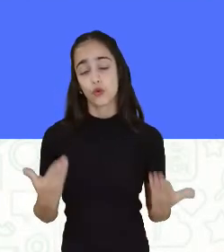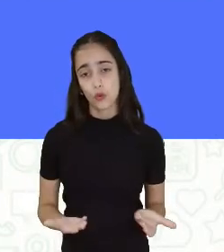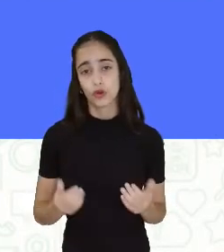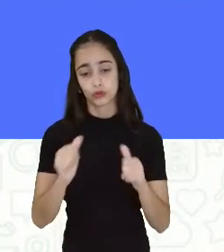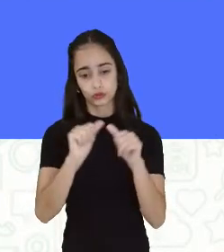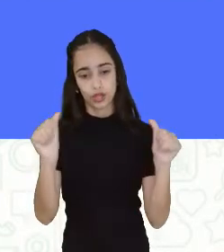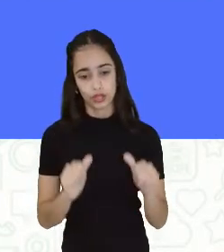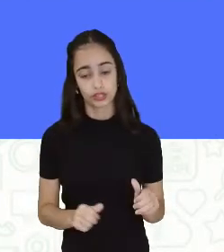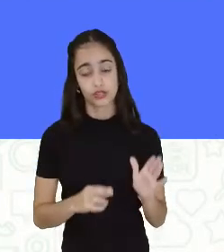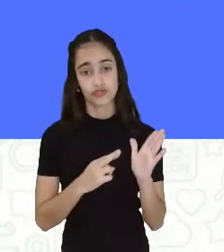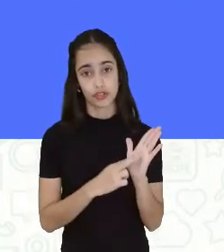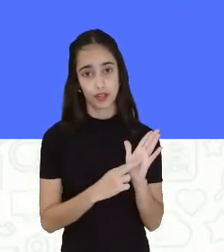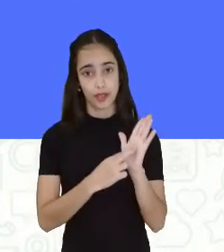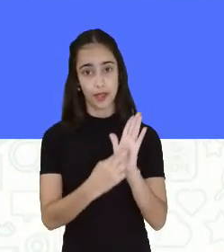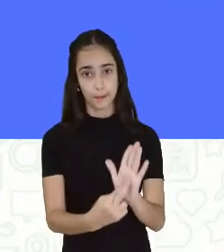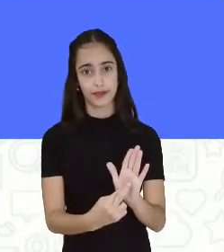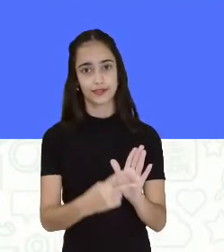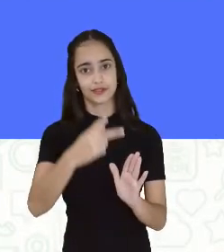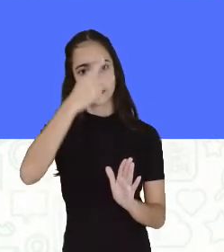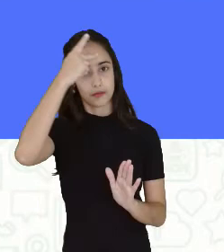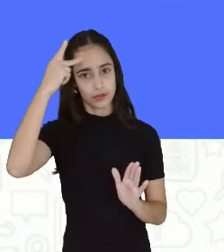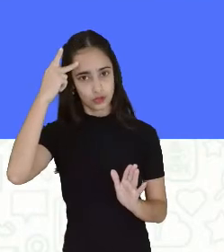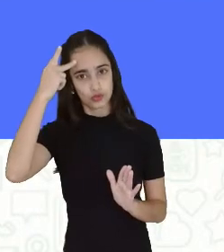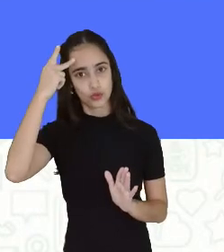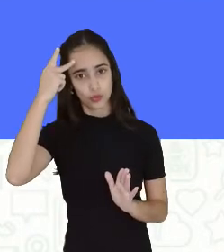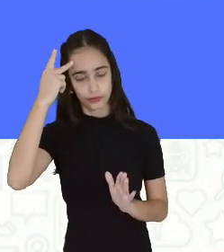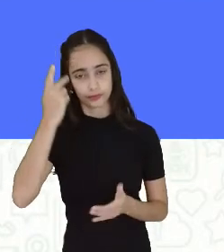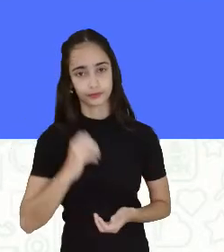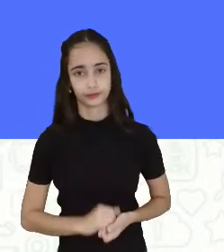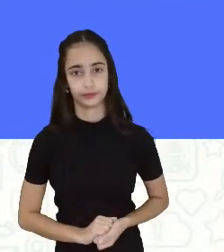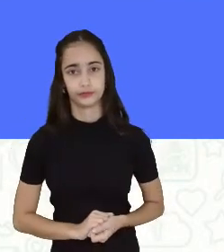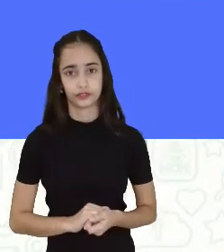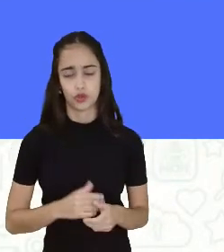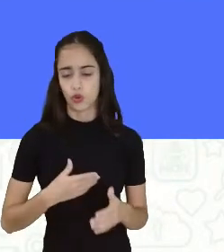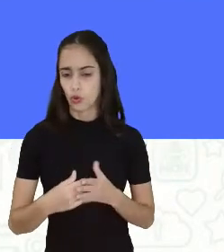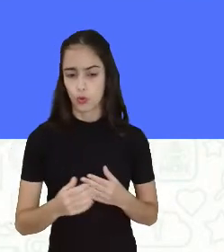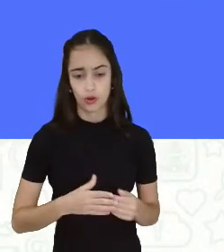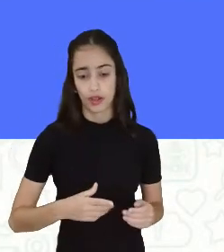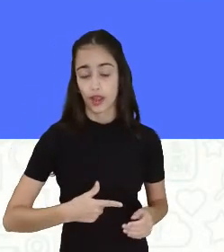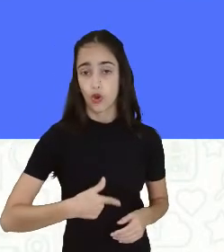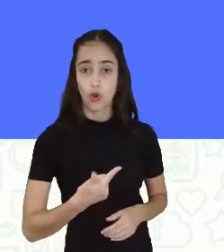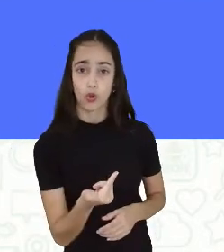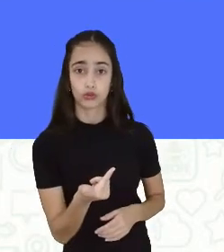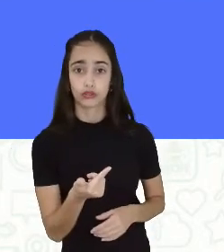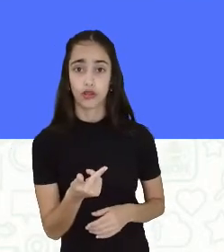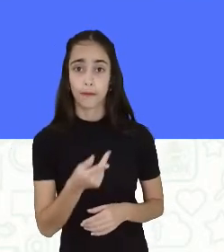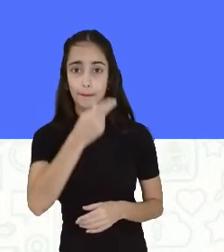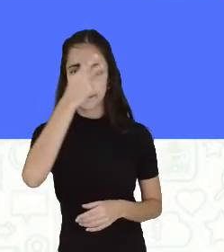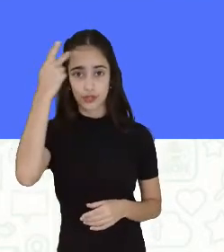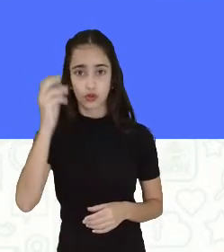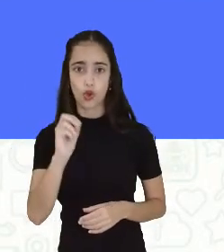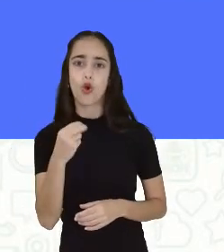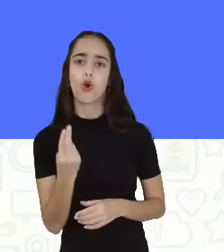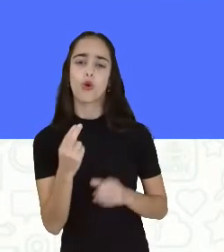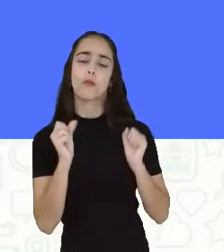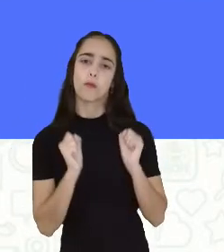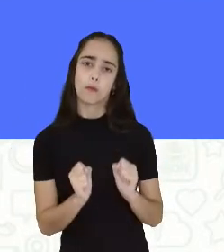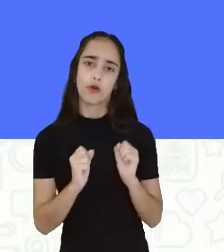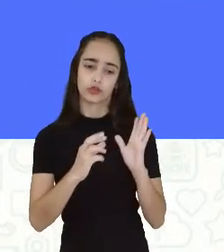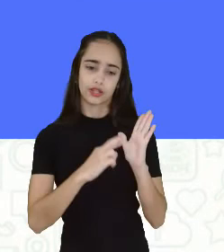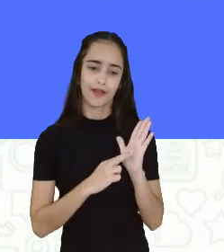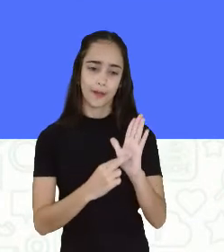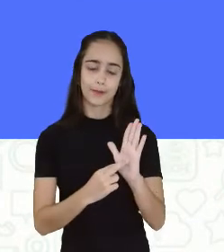representa uma pessoa que não é ele mesmo tá qualquer outra pessoa e o auto-retrato quando o artista